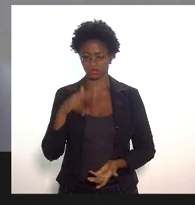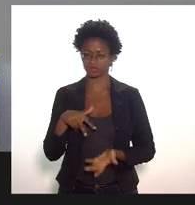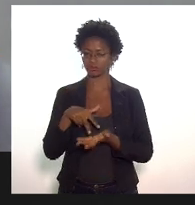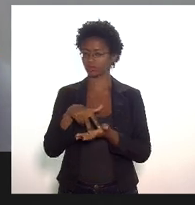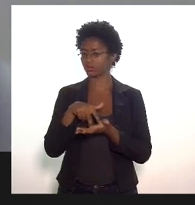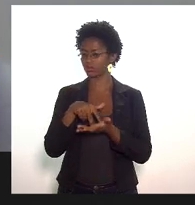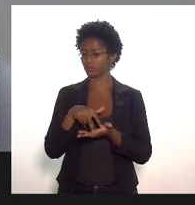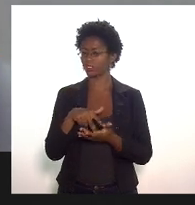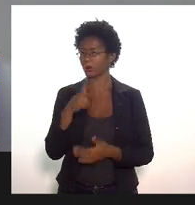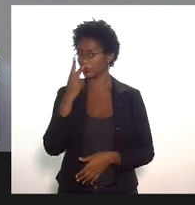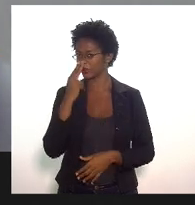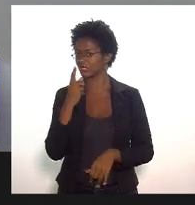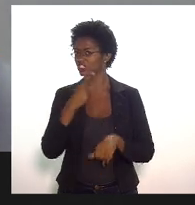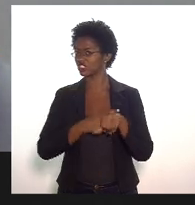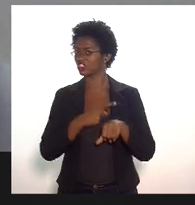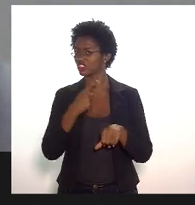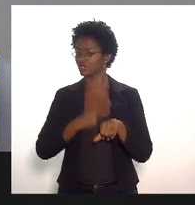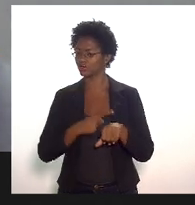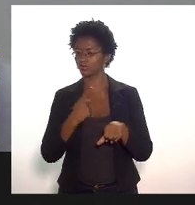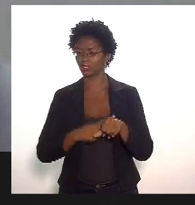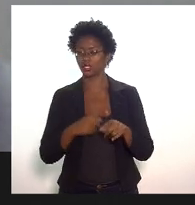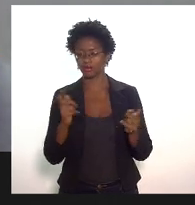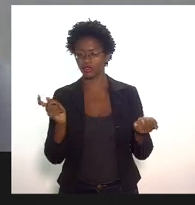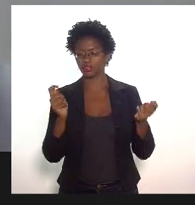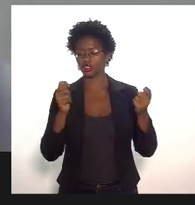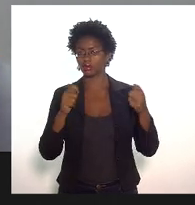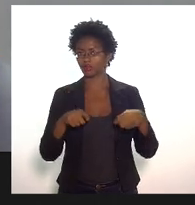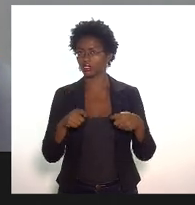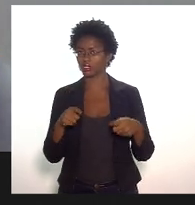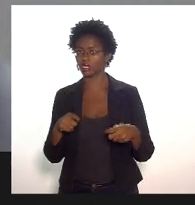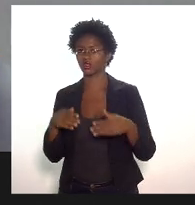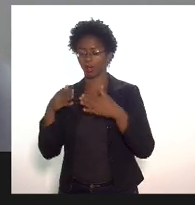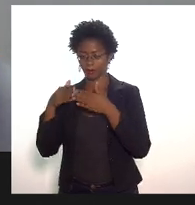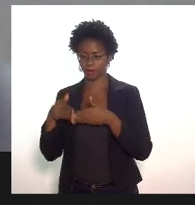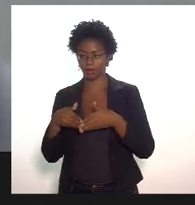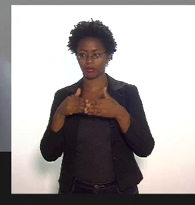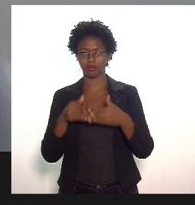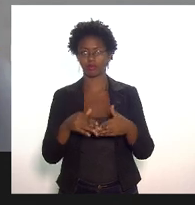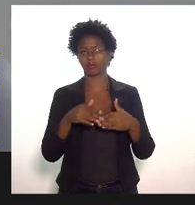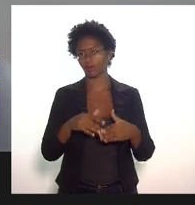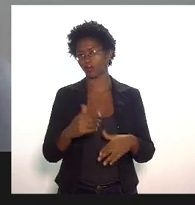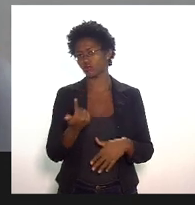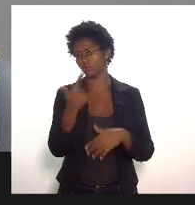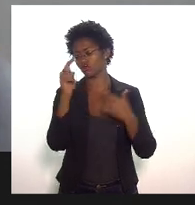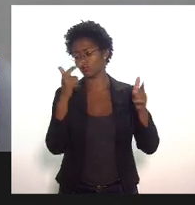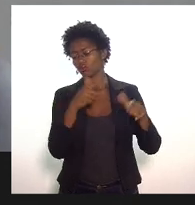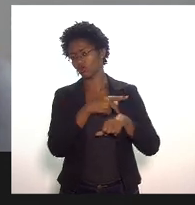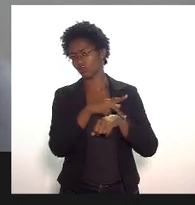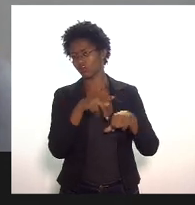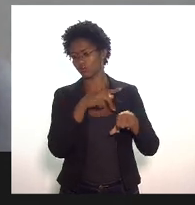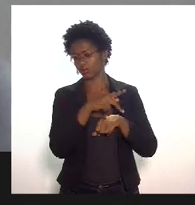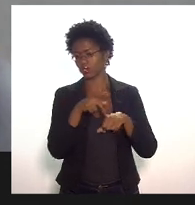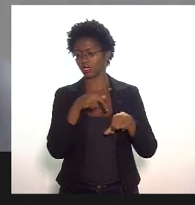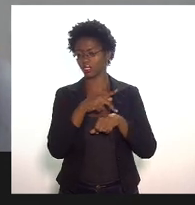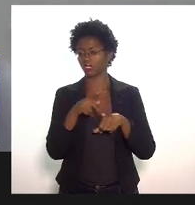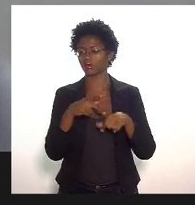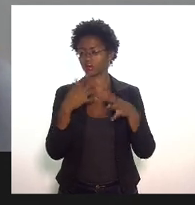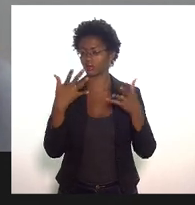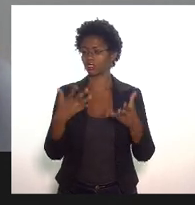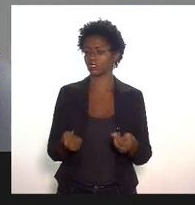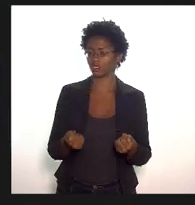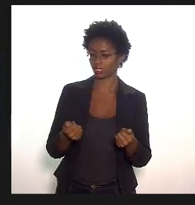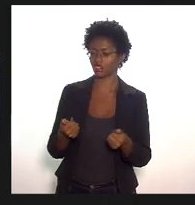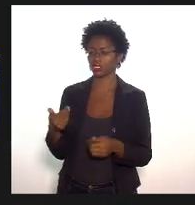muito restritiva à possibilidade de embarcações estrangeiras a poderem fazer, né, a navegação de cabotagem nos